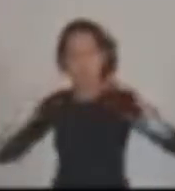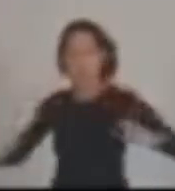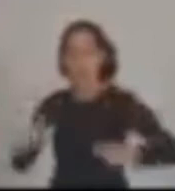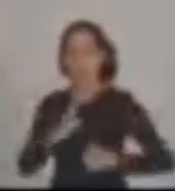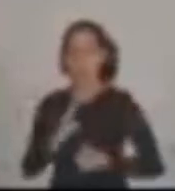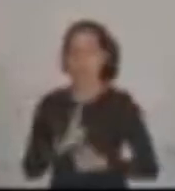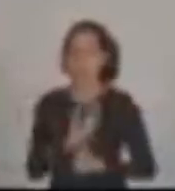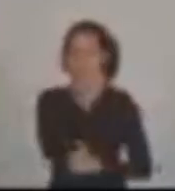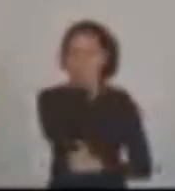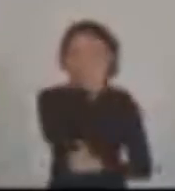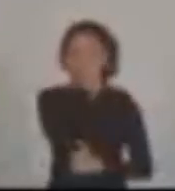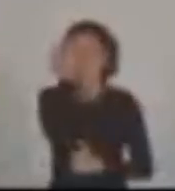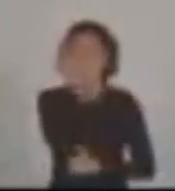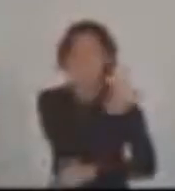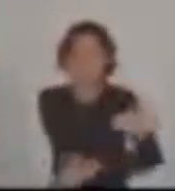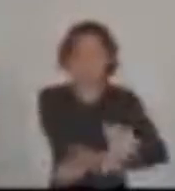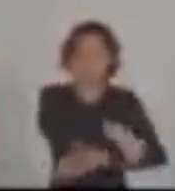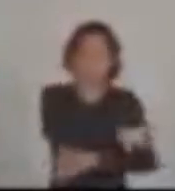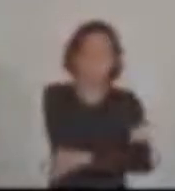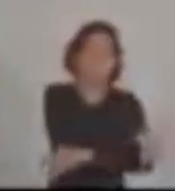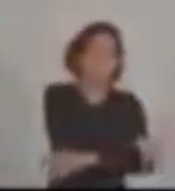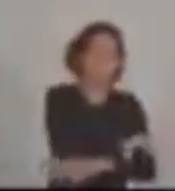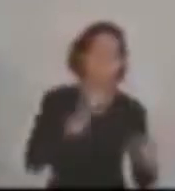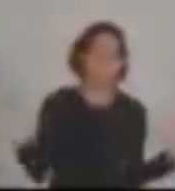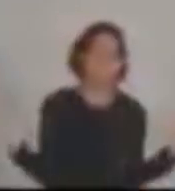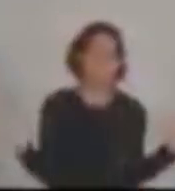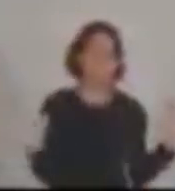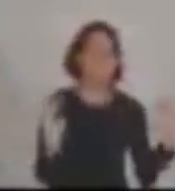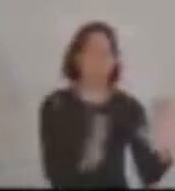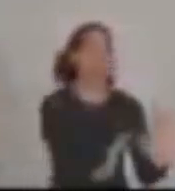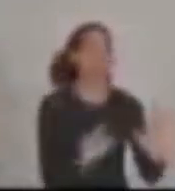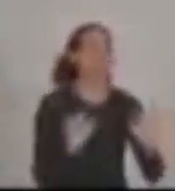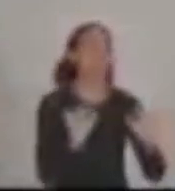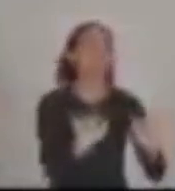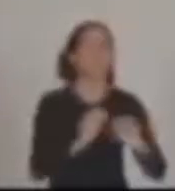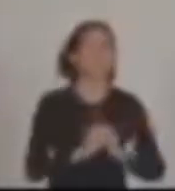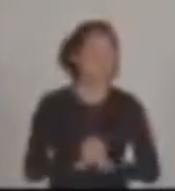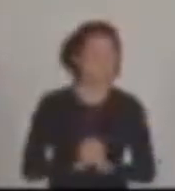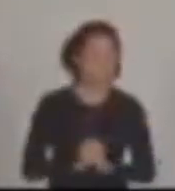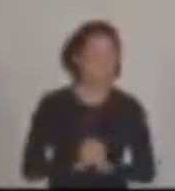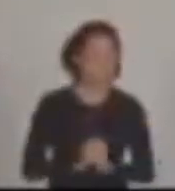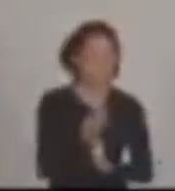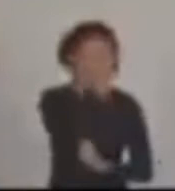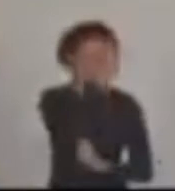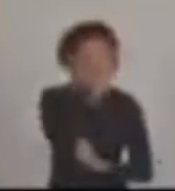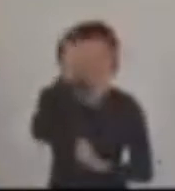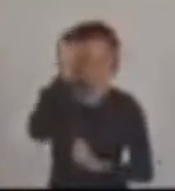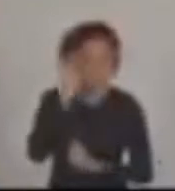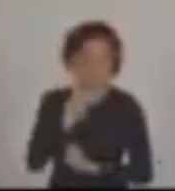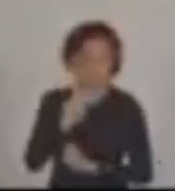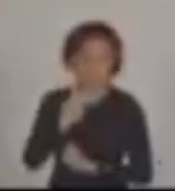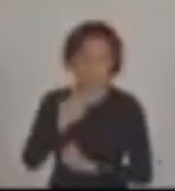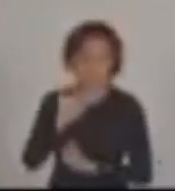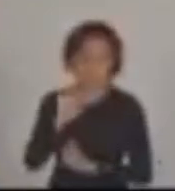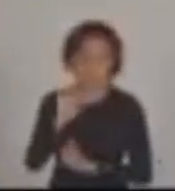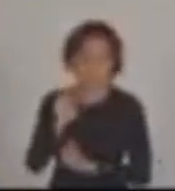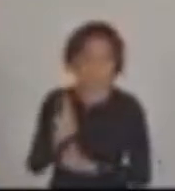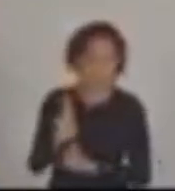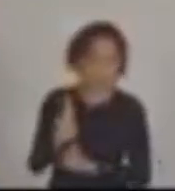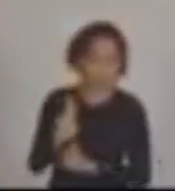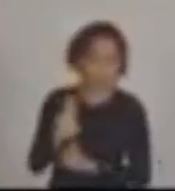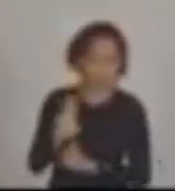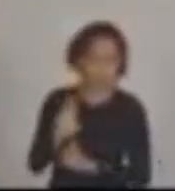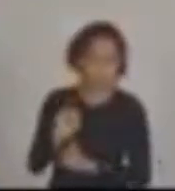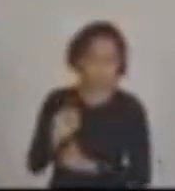na rua, muita gente na praça. Sabe por quê? O prefeito Vitor Coelho aumentou